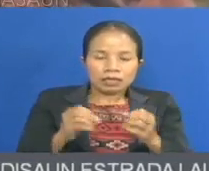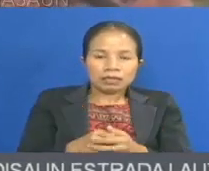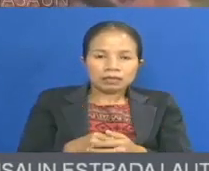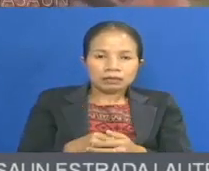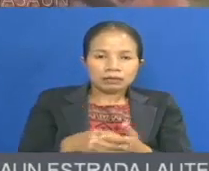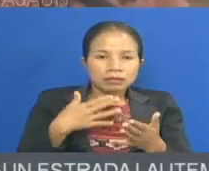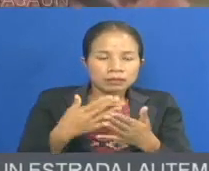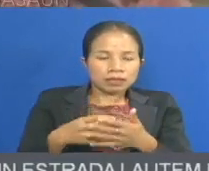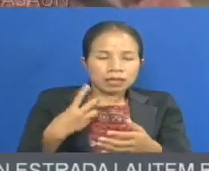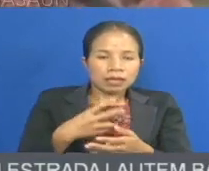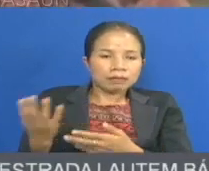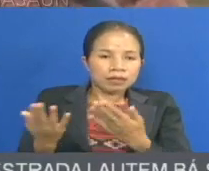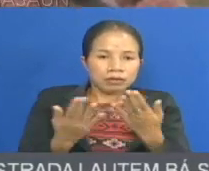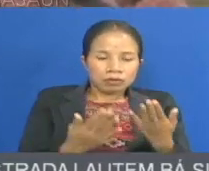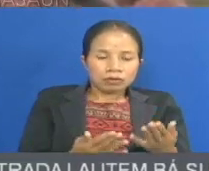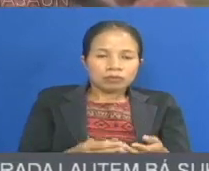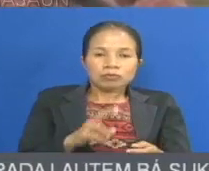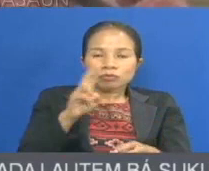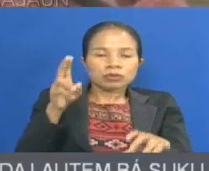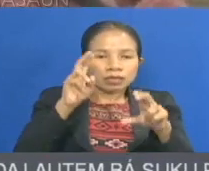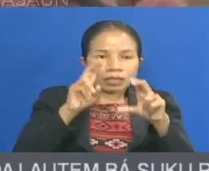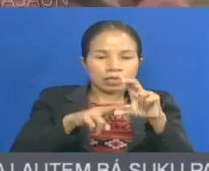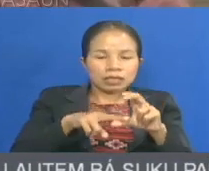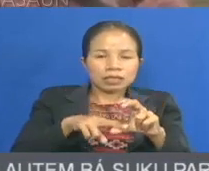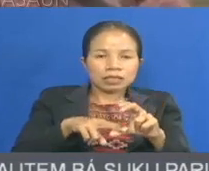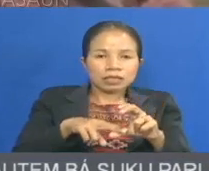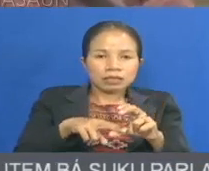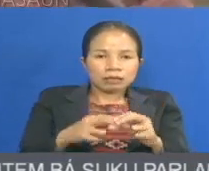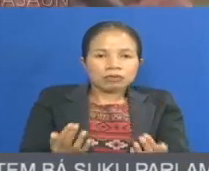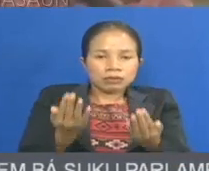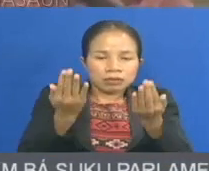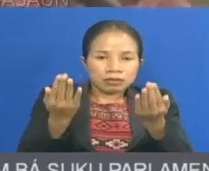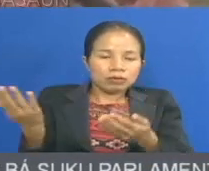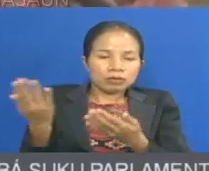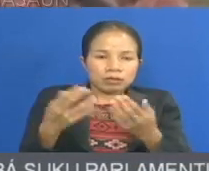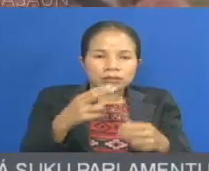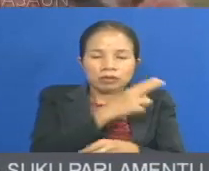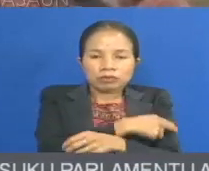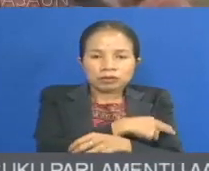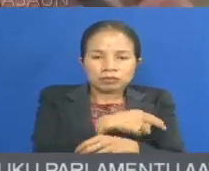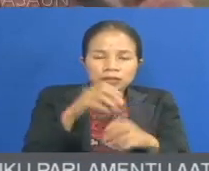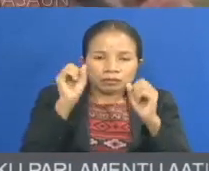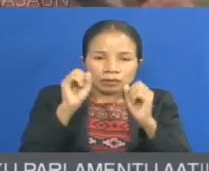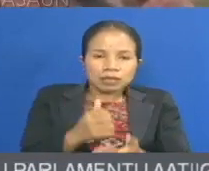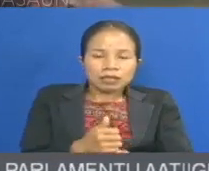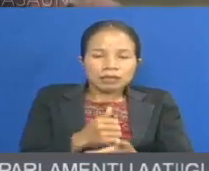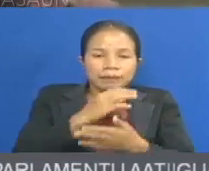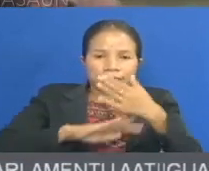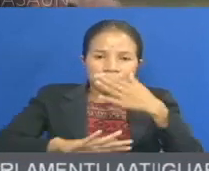então a melhor cadeira. Tau ya kadera lori tuba basentro saudi odi bele